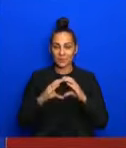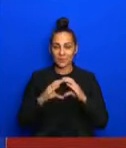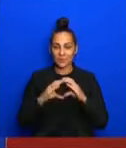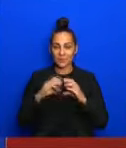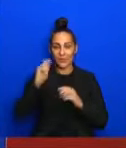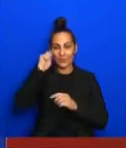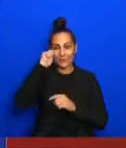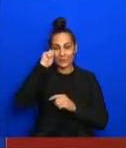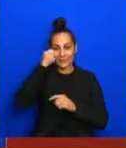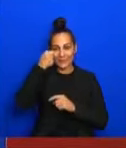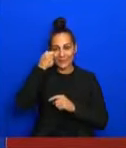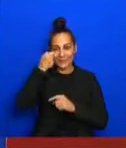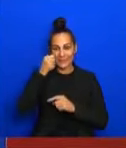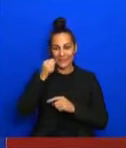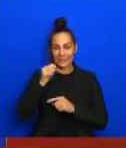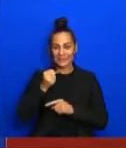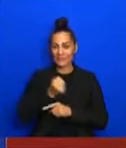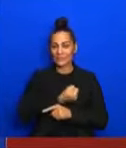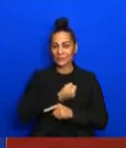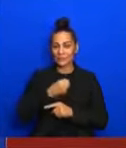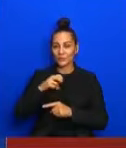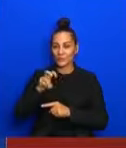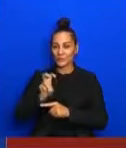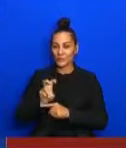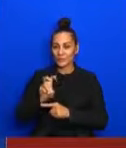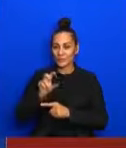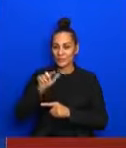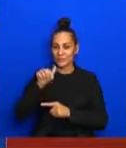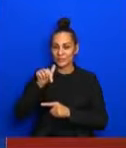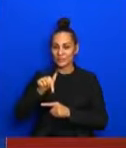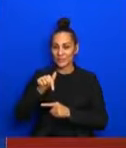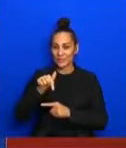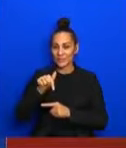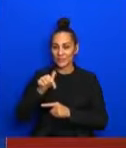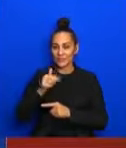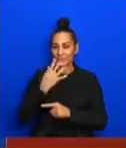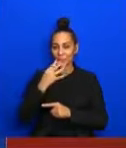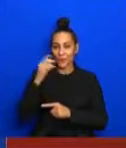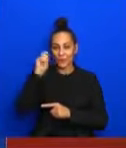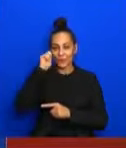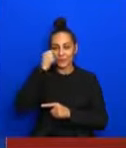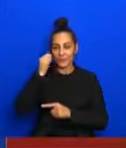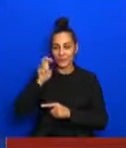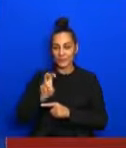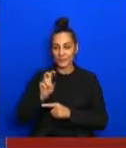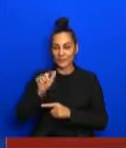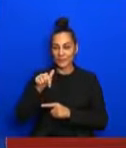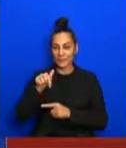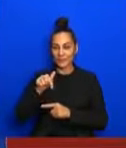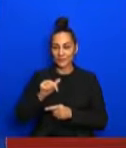Bola preta, número 57. Preta, 57.